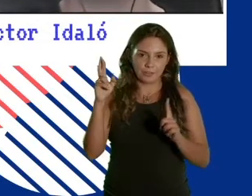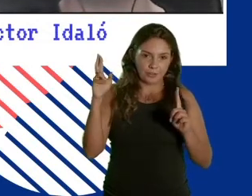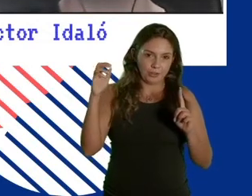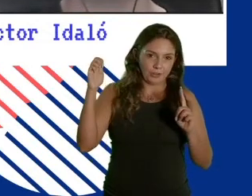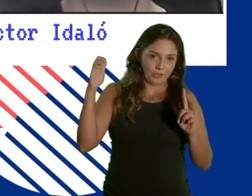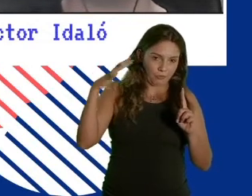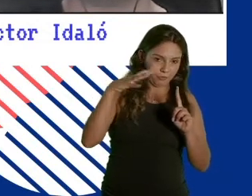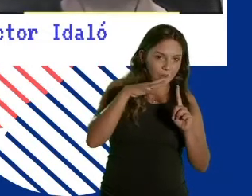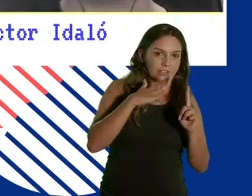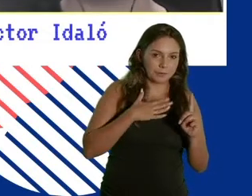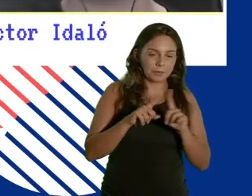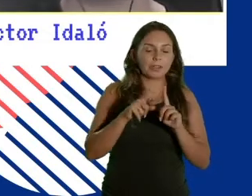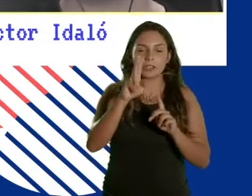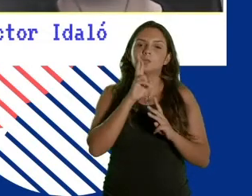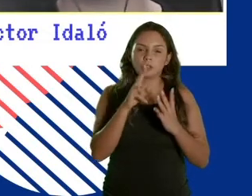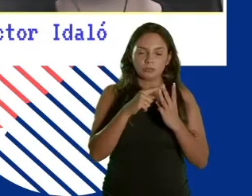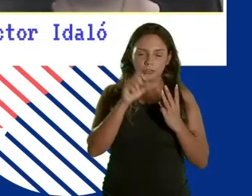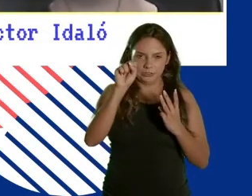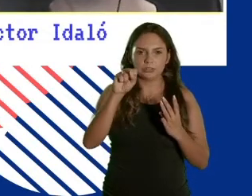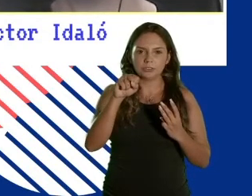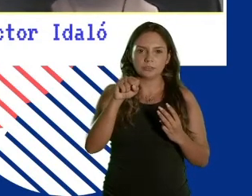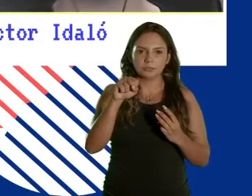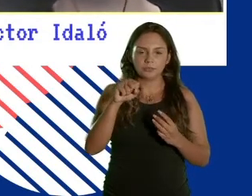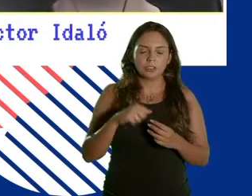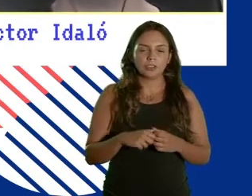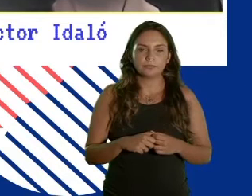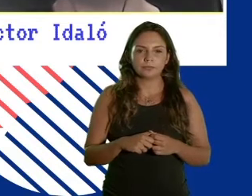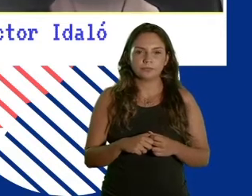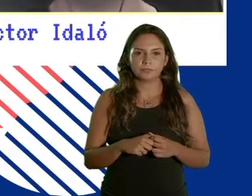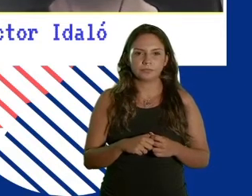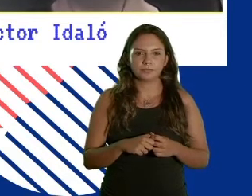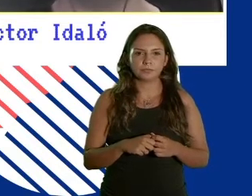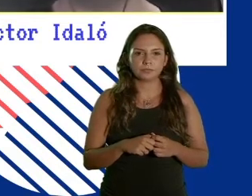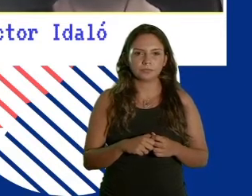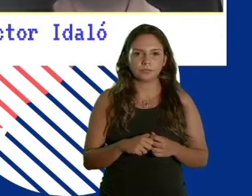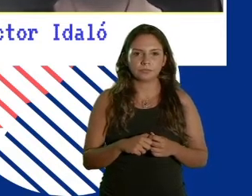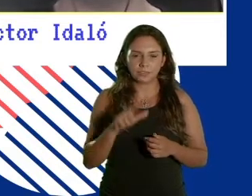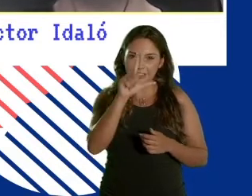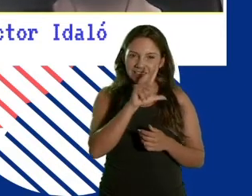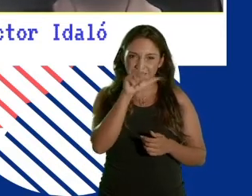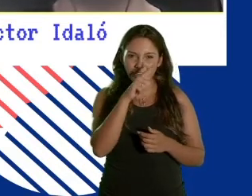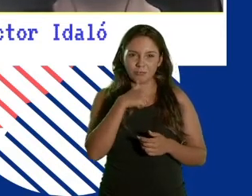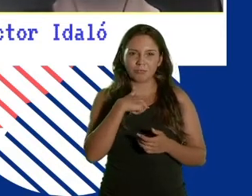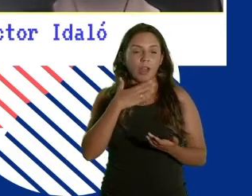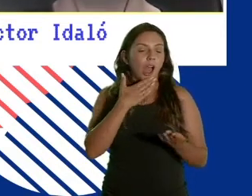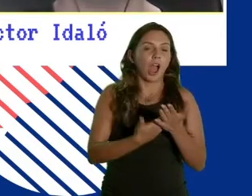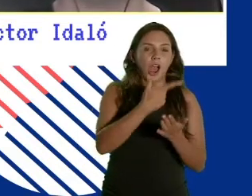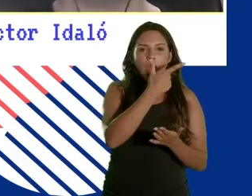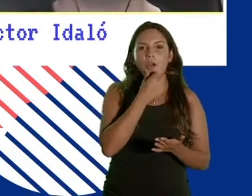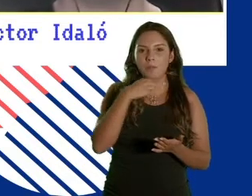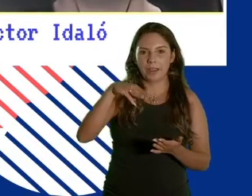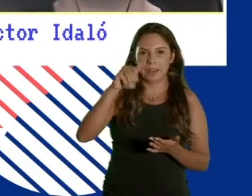também. Era. Eu considero um dos gigantes vivos da literatura brasileira.